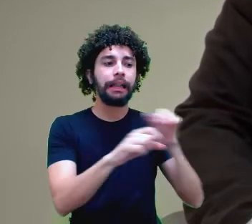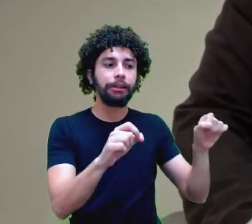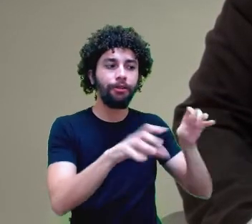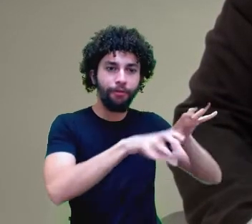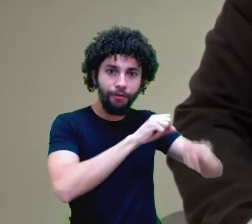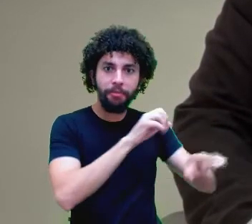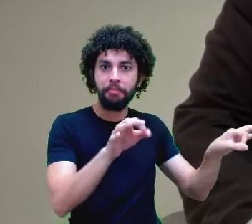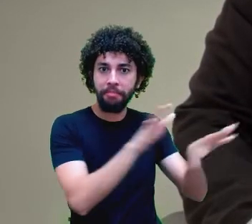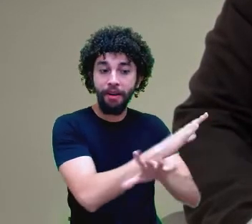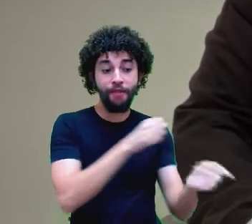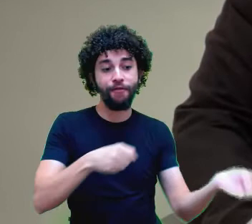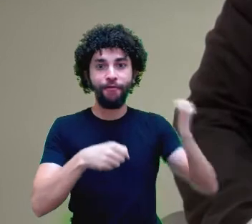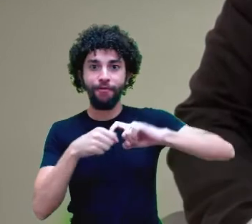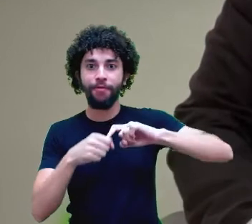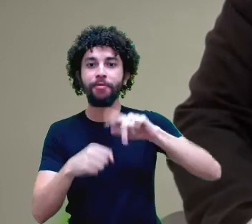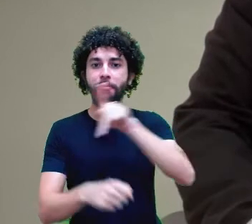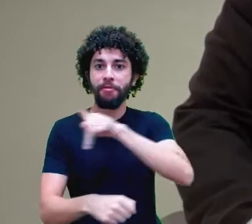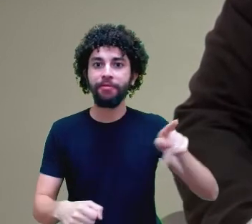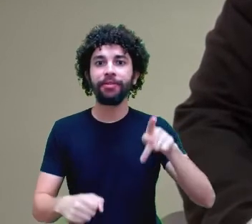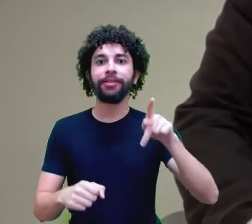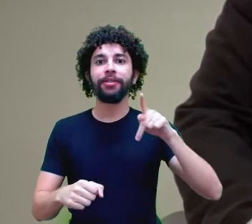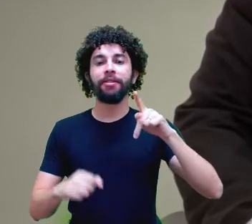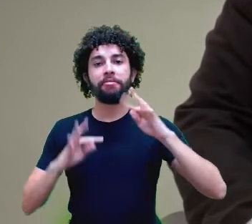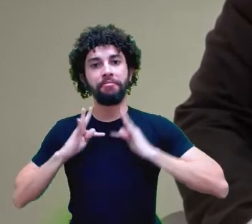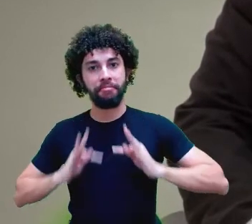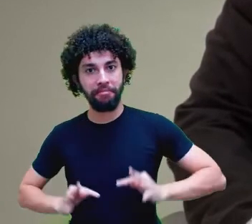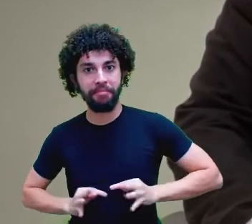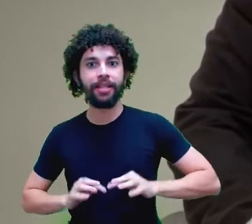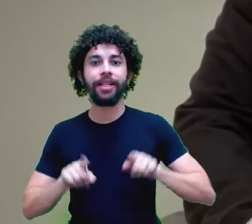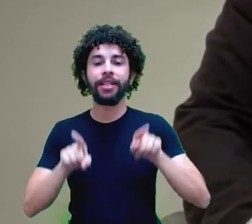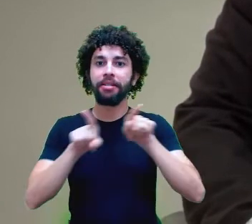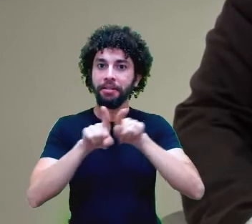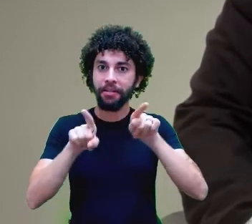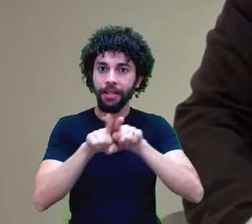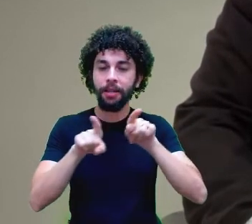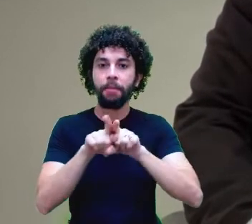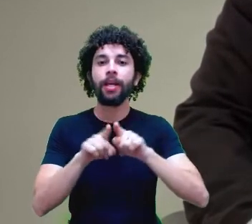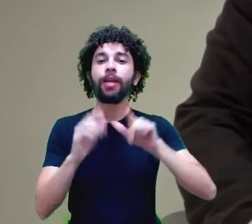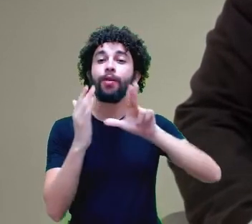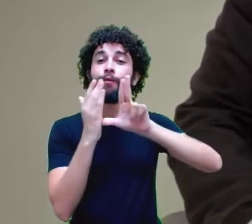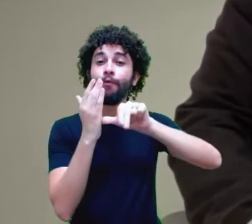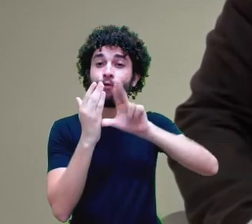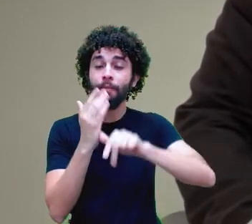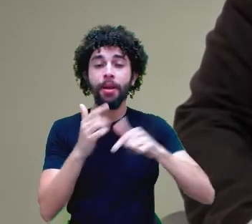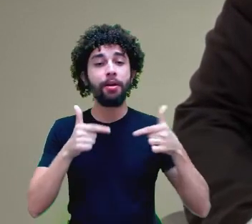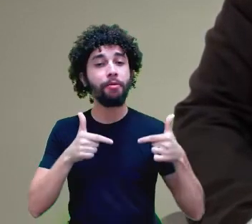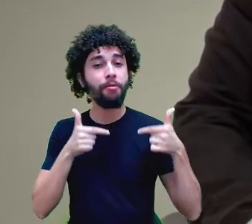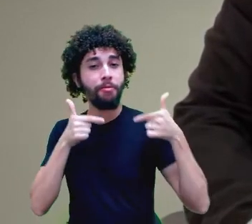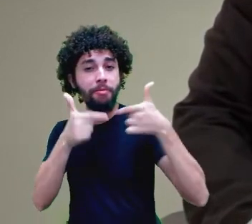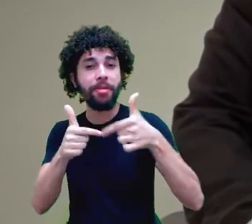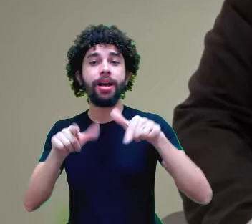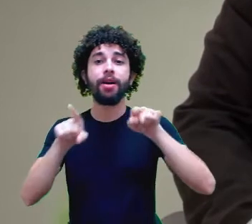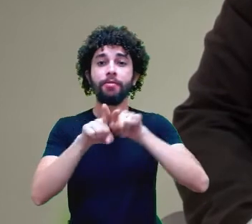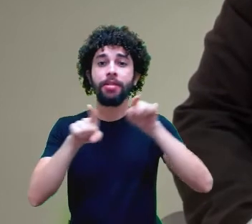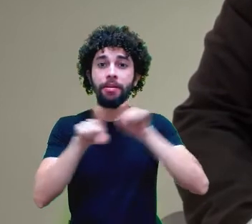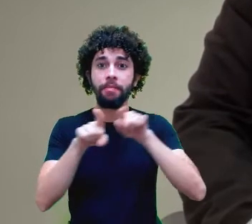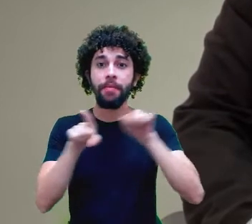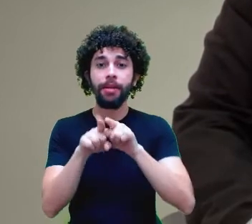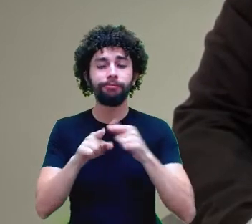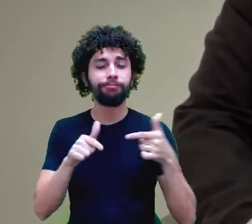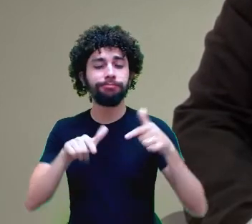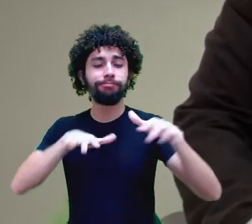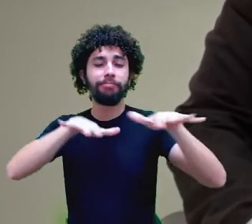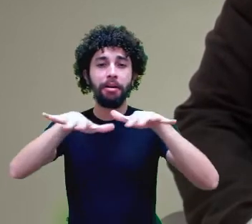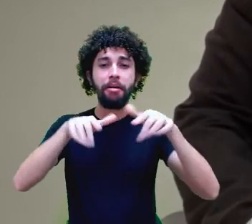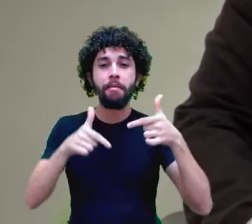retornaram à universidade como servidores, professores e técnicos, e que ainda no Camargo FPA tiveram um papel